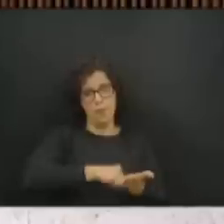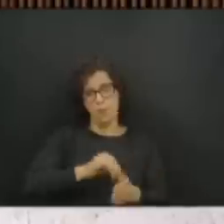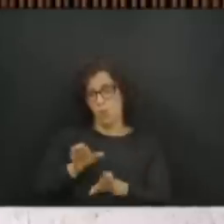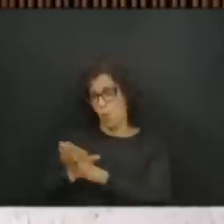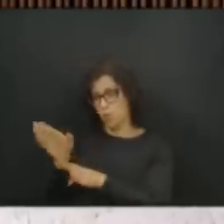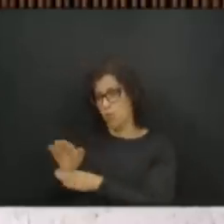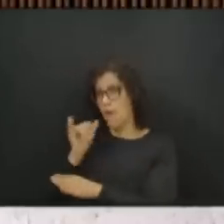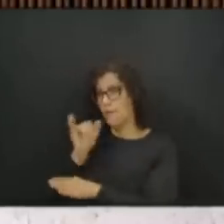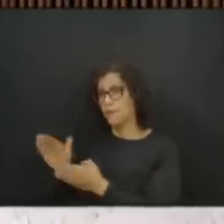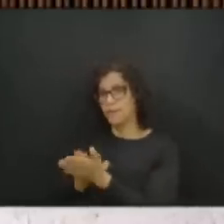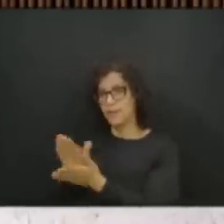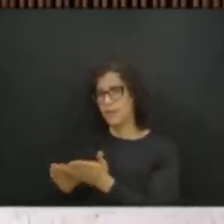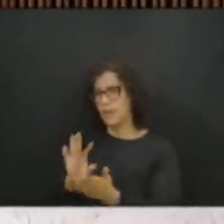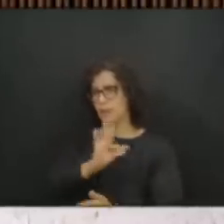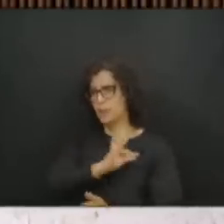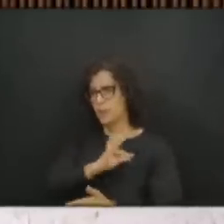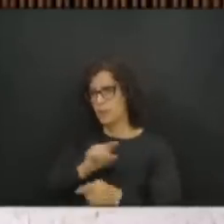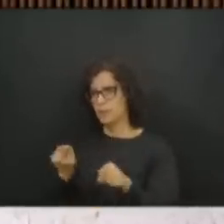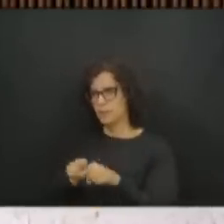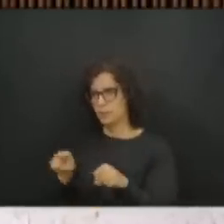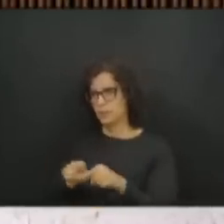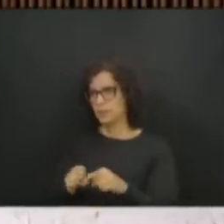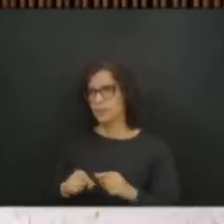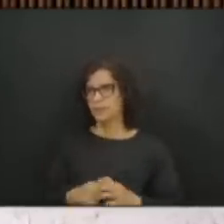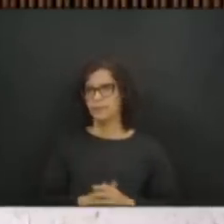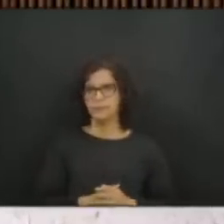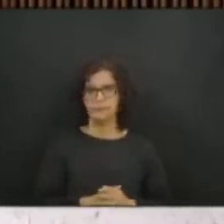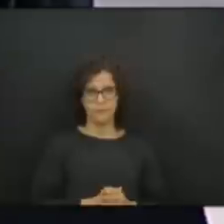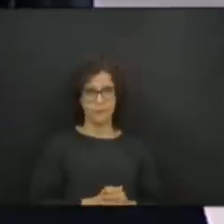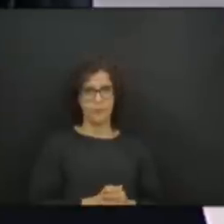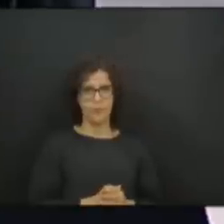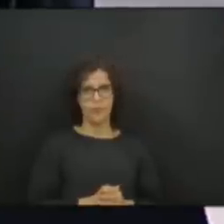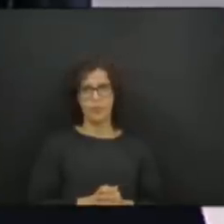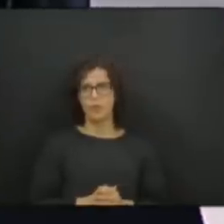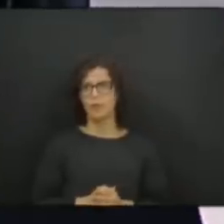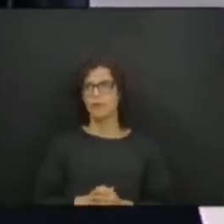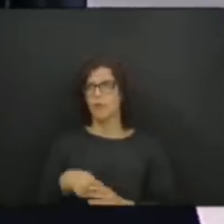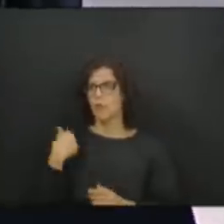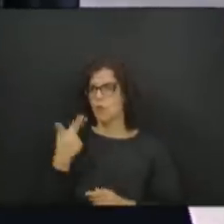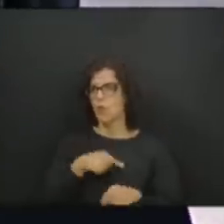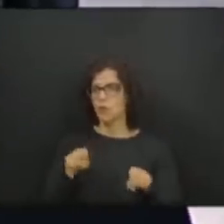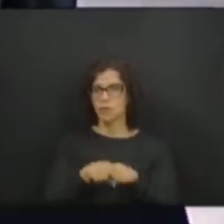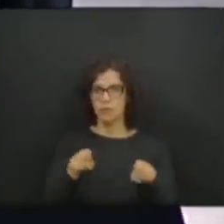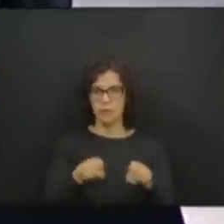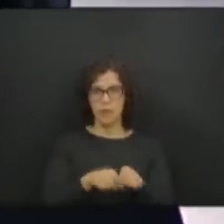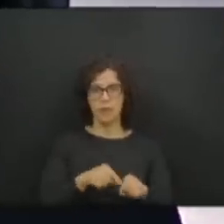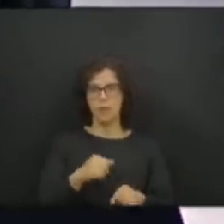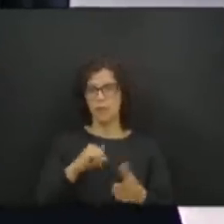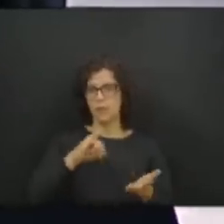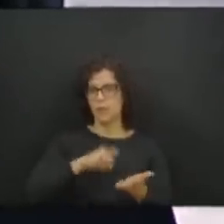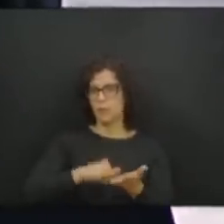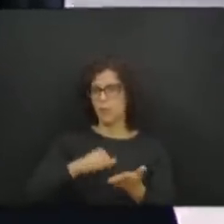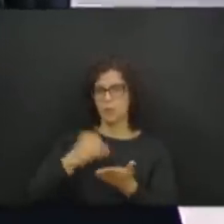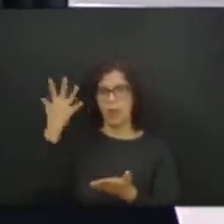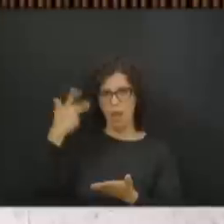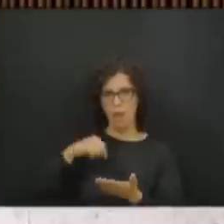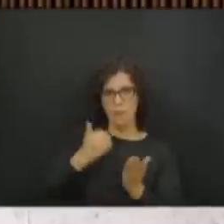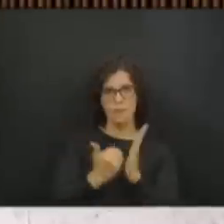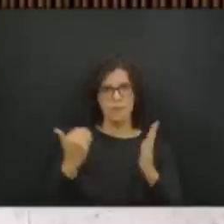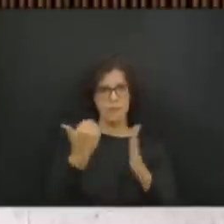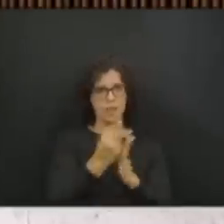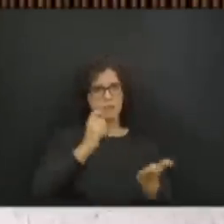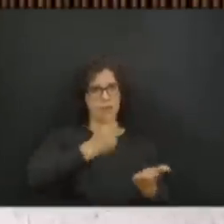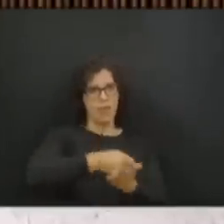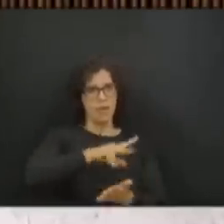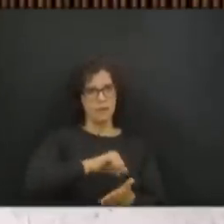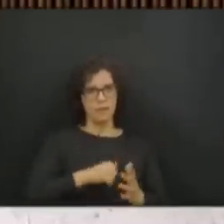alertados E que ao término do ano vão receber uma conta do Imposto de Renda muito maior do que imagino isso